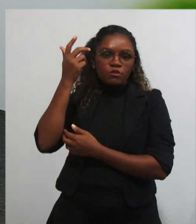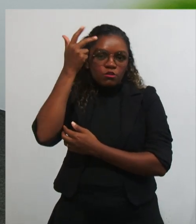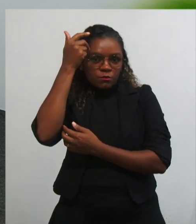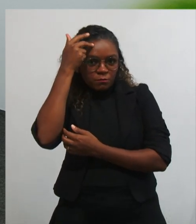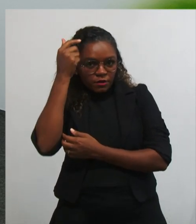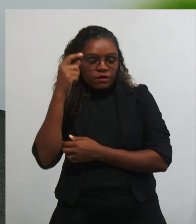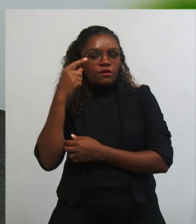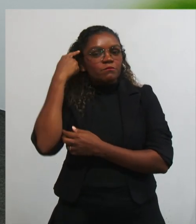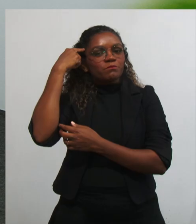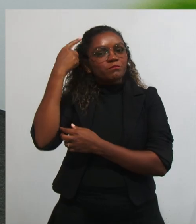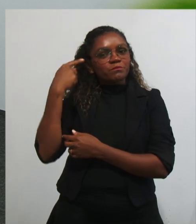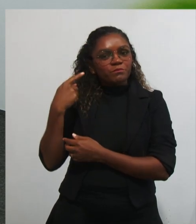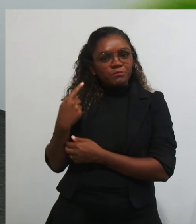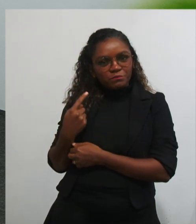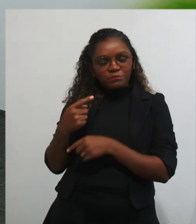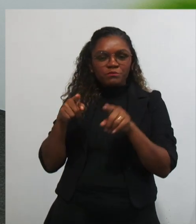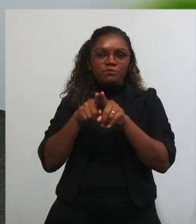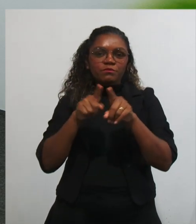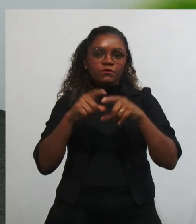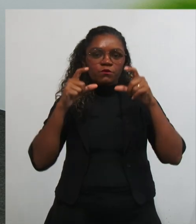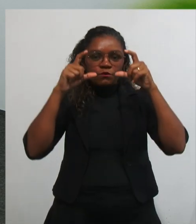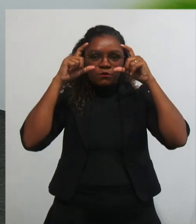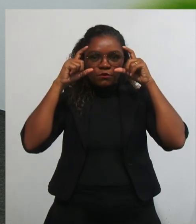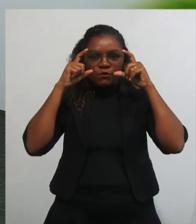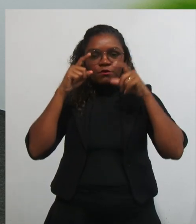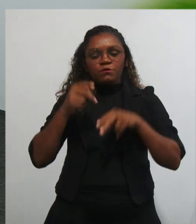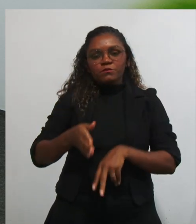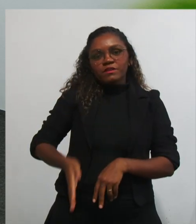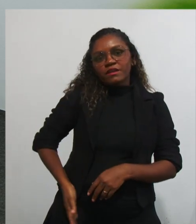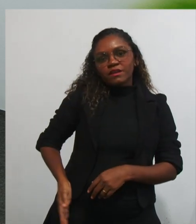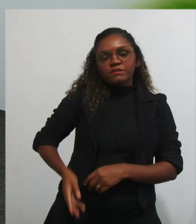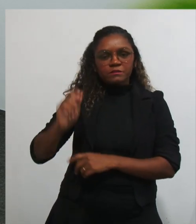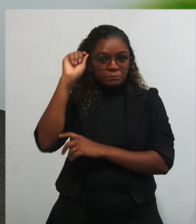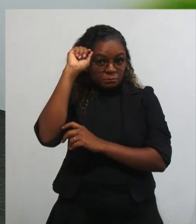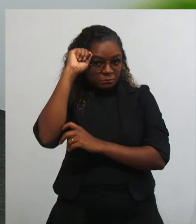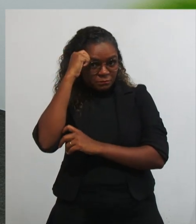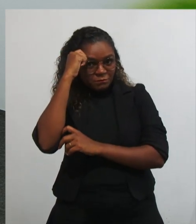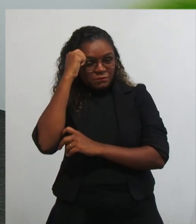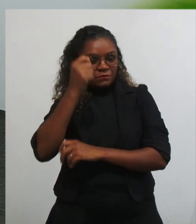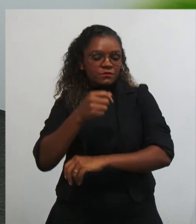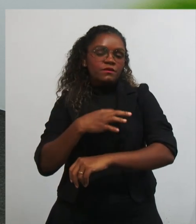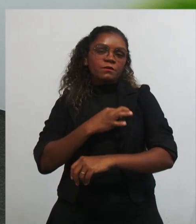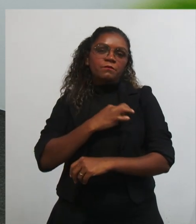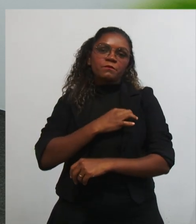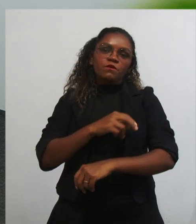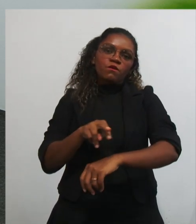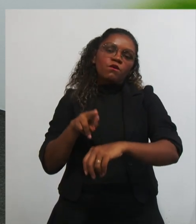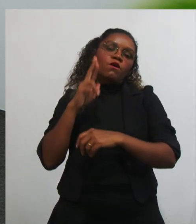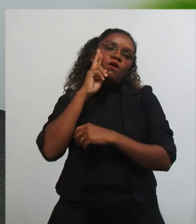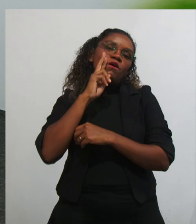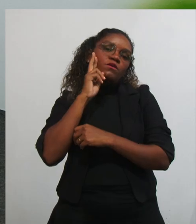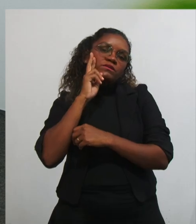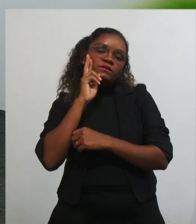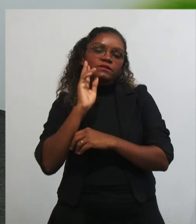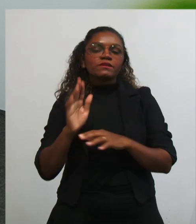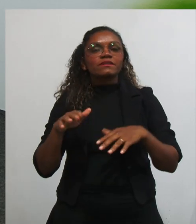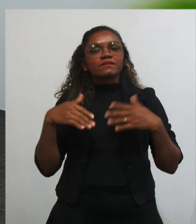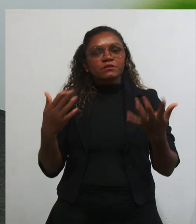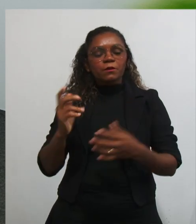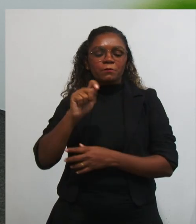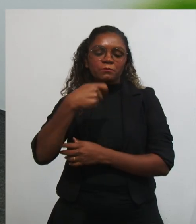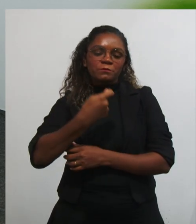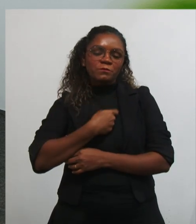uso óculos, estou vestindo uma calça preta e uma blusa rosa. E o meu sinal na comunidade surda é esse